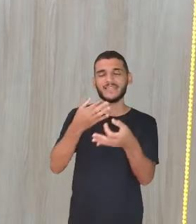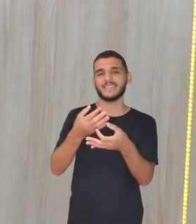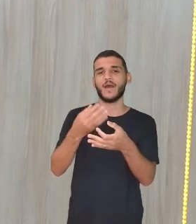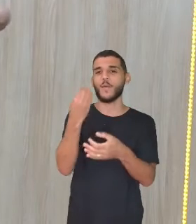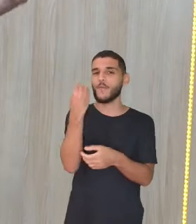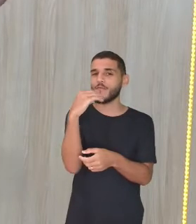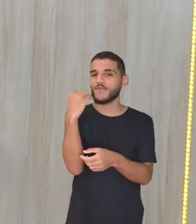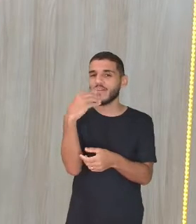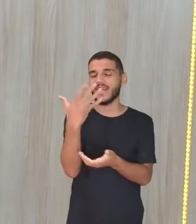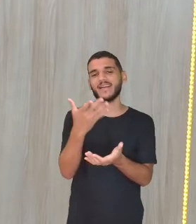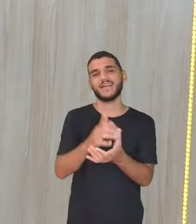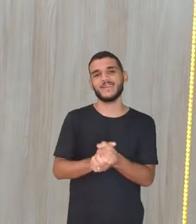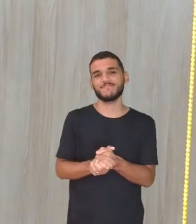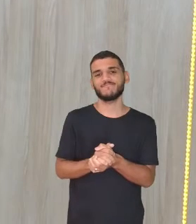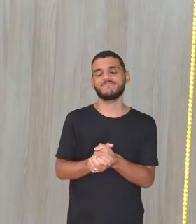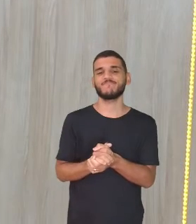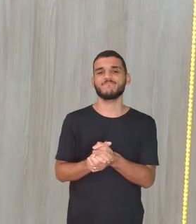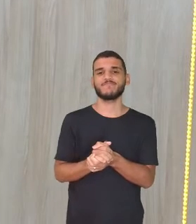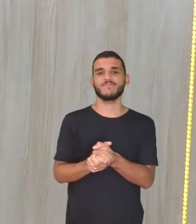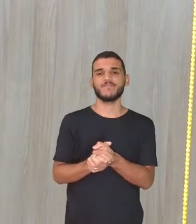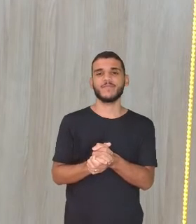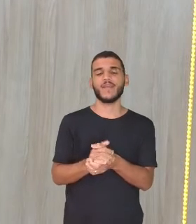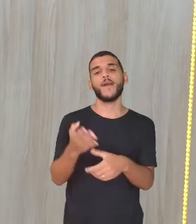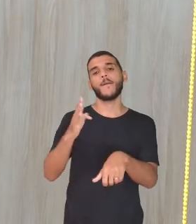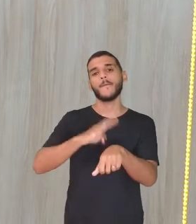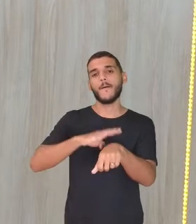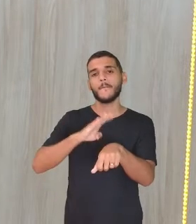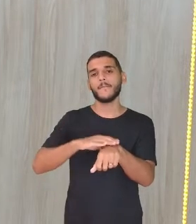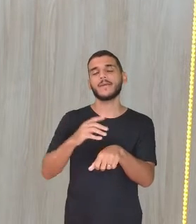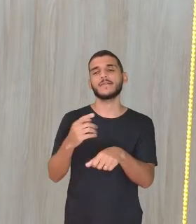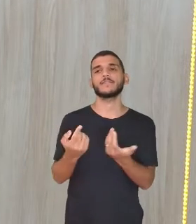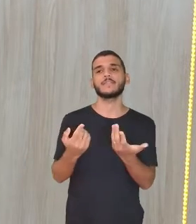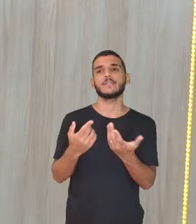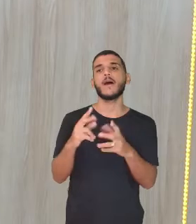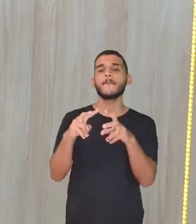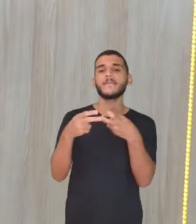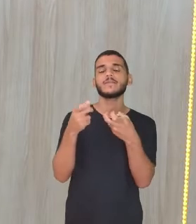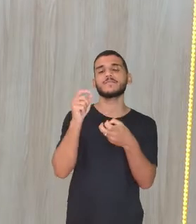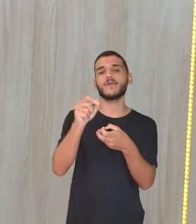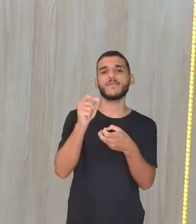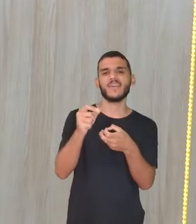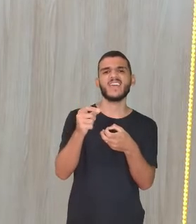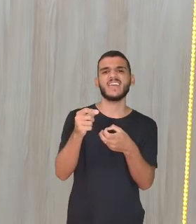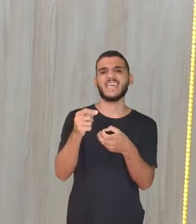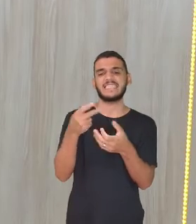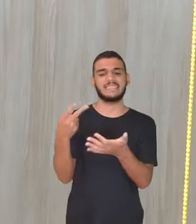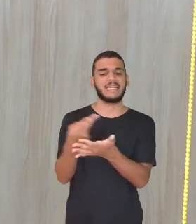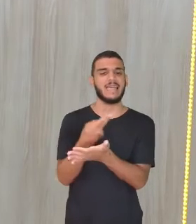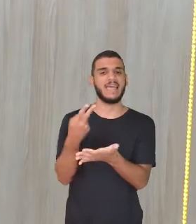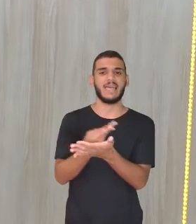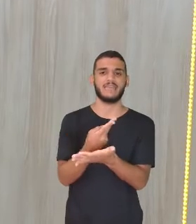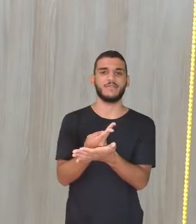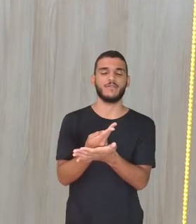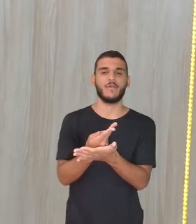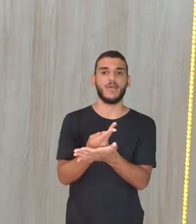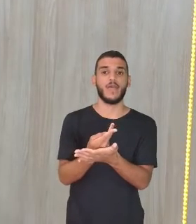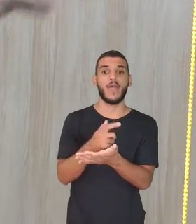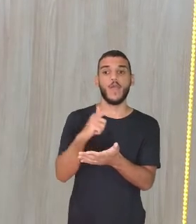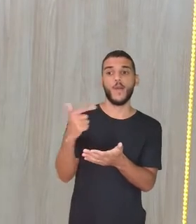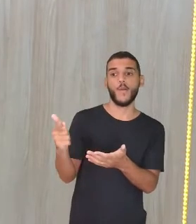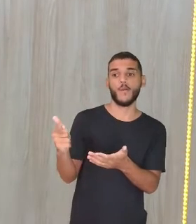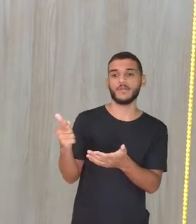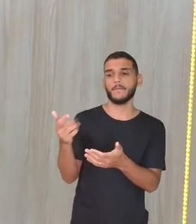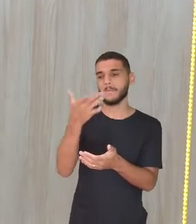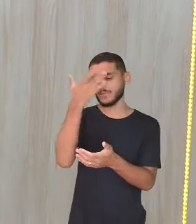aquela apresentação dos argumentos, em algum momento ficou muito vaga, muito falha, e aí veio um contra-argumento e derrubou a